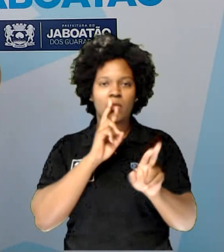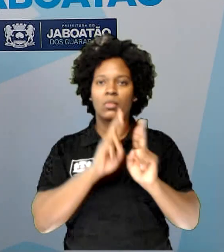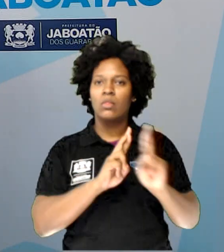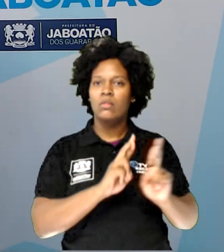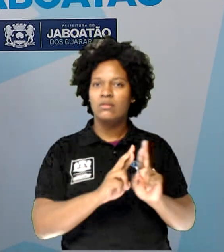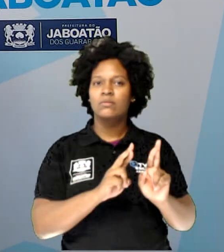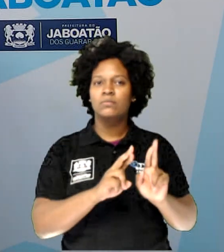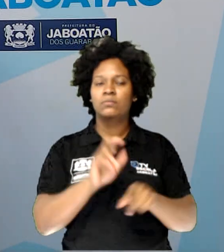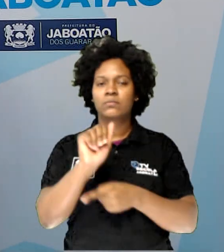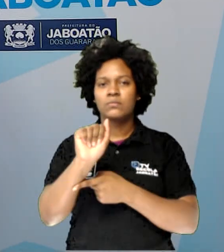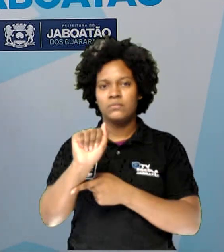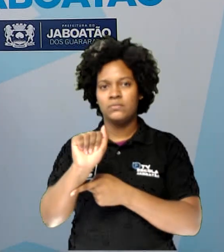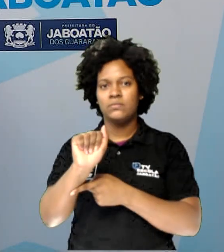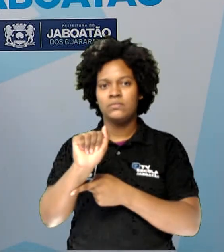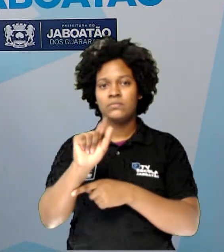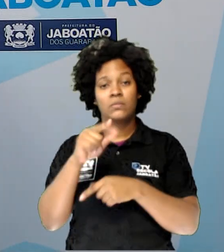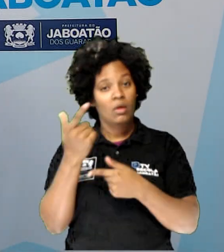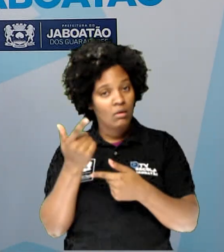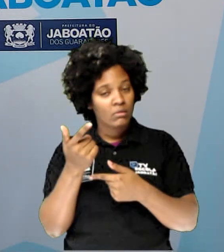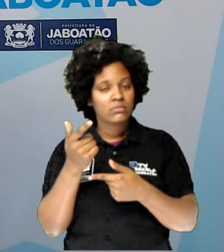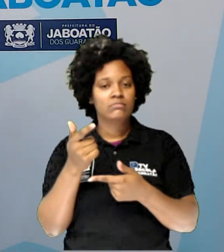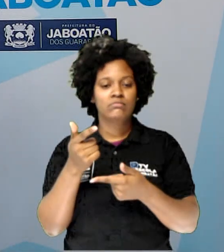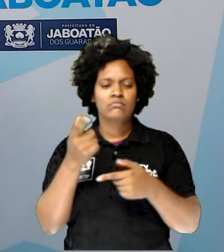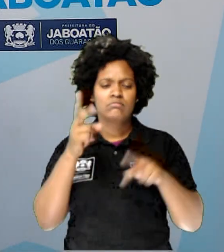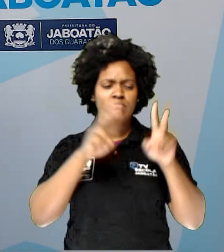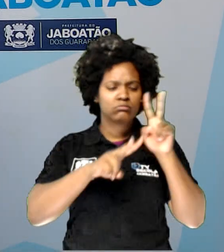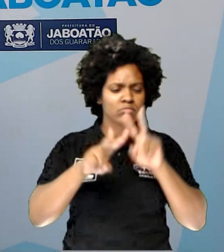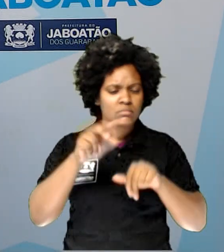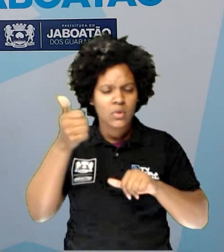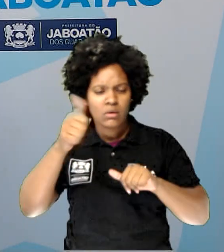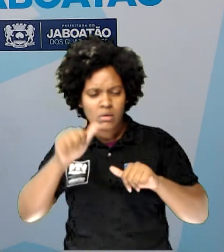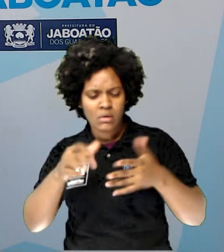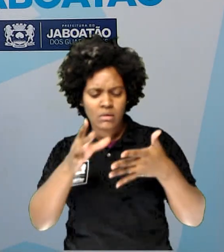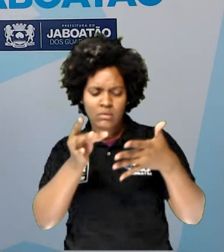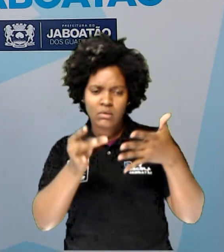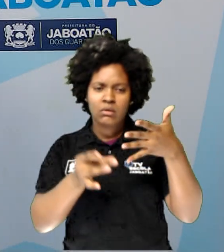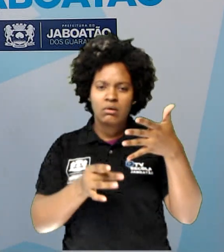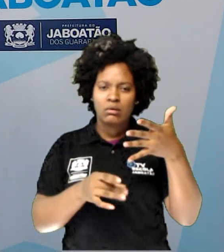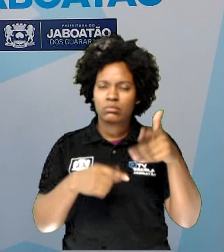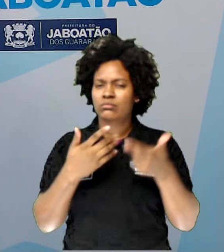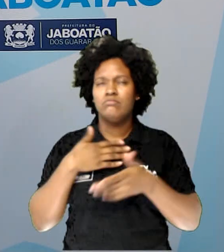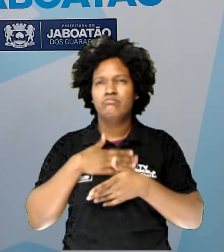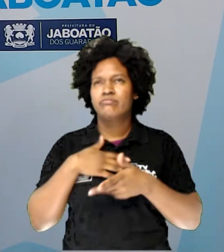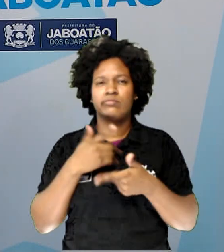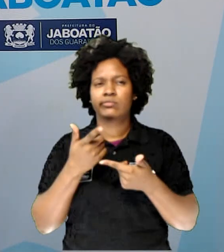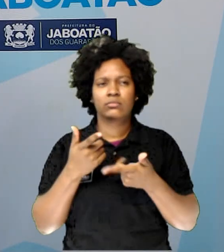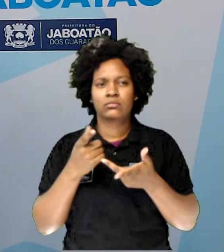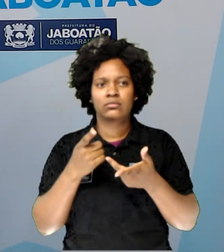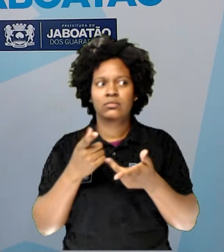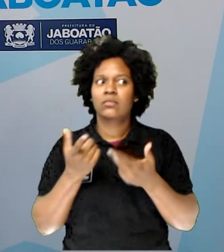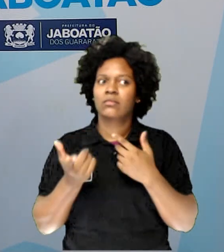que é o item A. Mesmo assim, vamos dar uma olhada bem rapidinho nos outros itens, porque eu não gosto de deixar vocês com a bomba na mão, né? Vamos nessa,